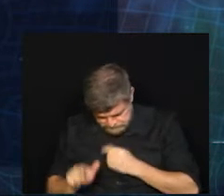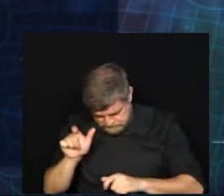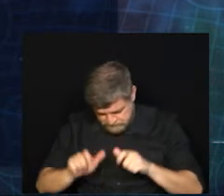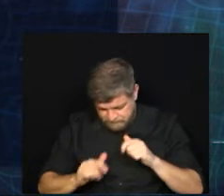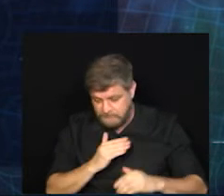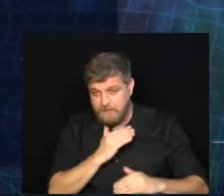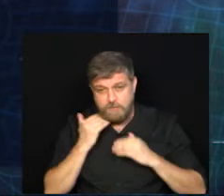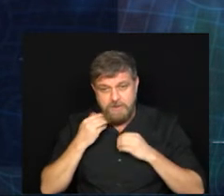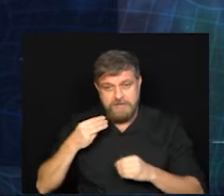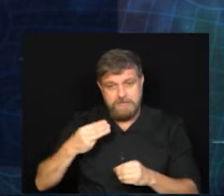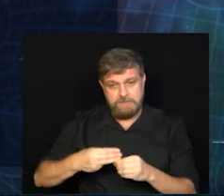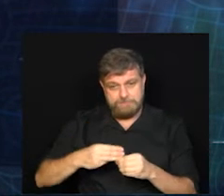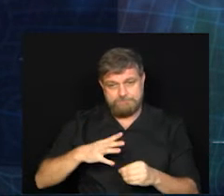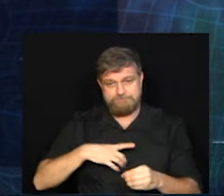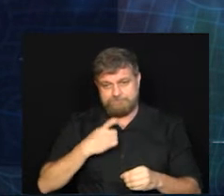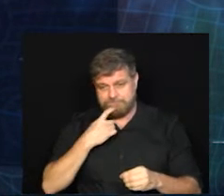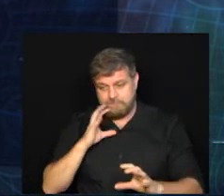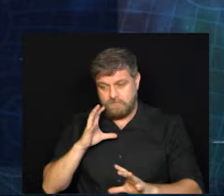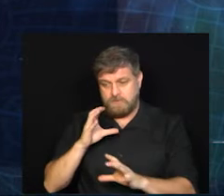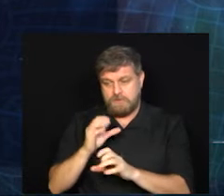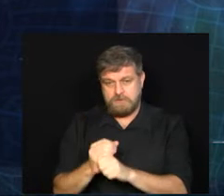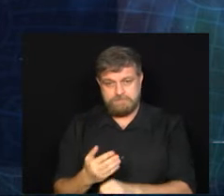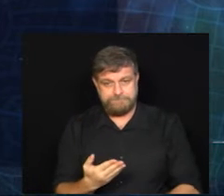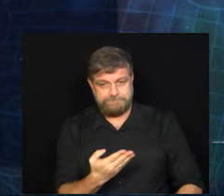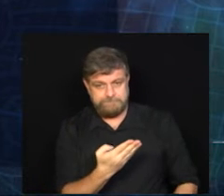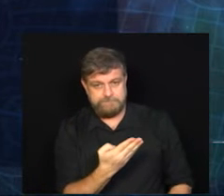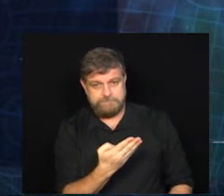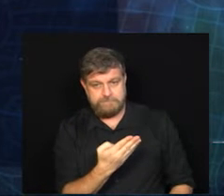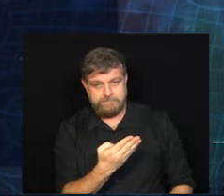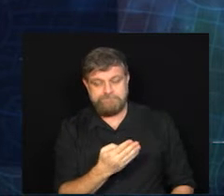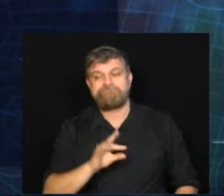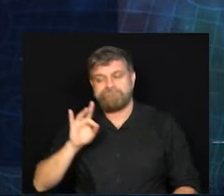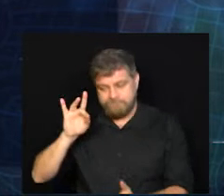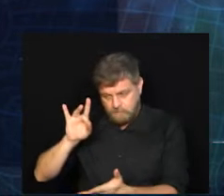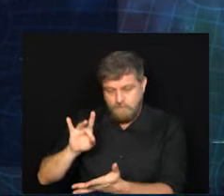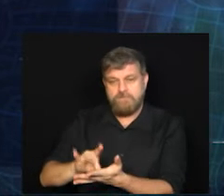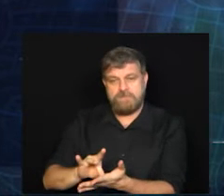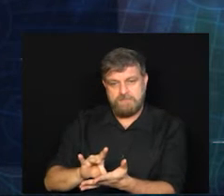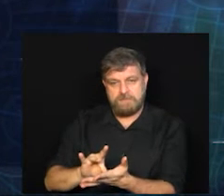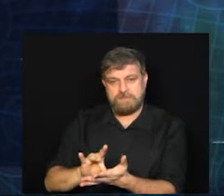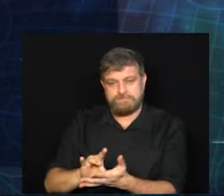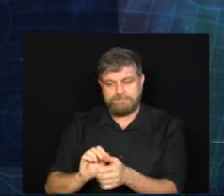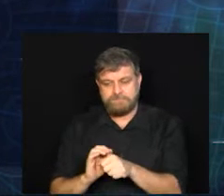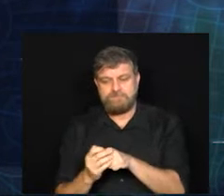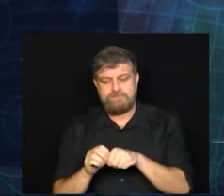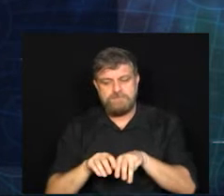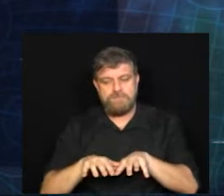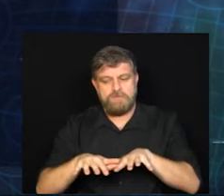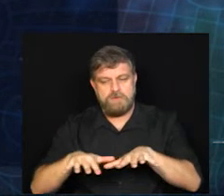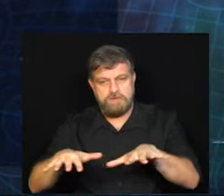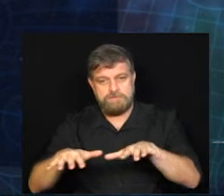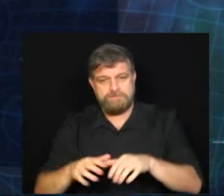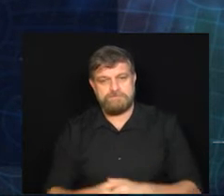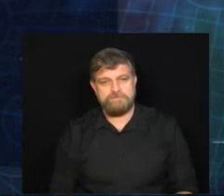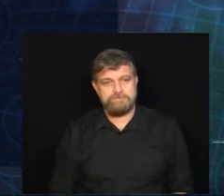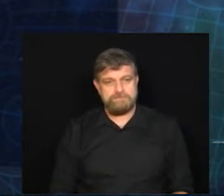RMC. São 4.102 mortes confirmadas pela Covid-19, em